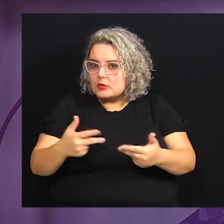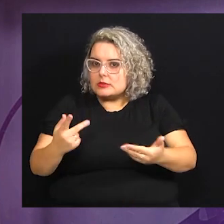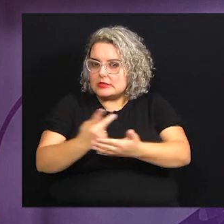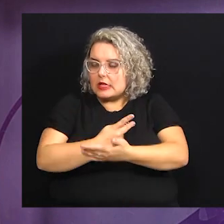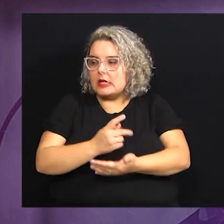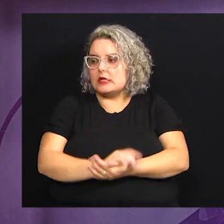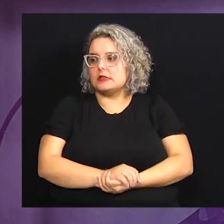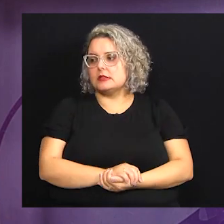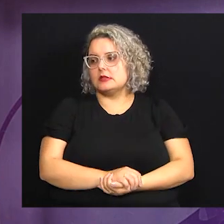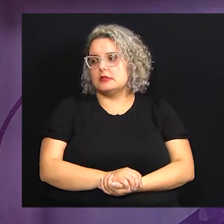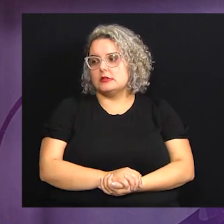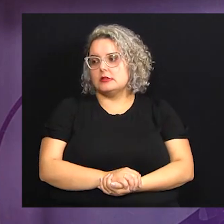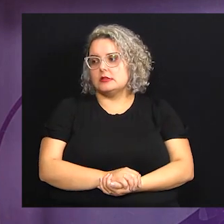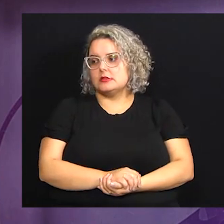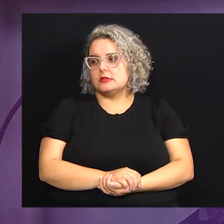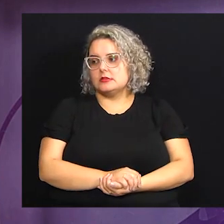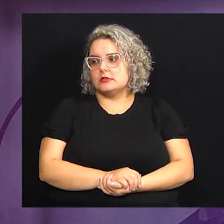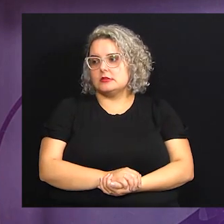alguma coisa errada?